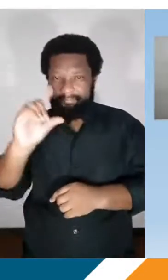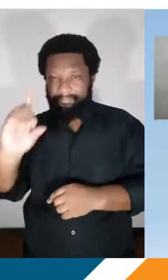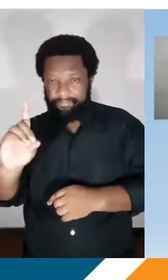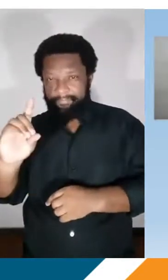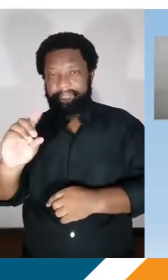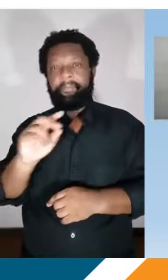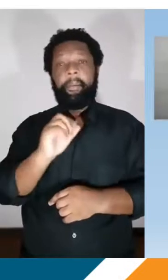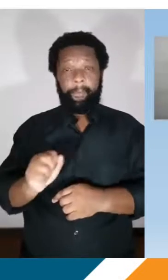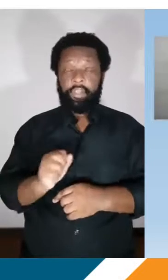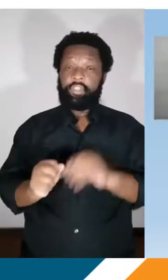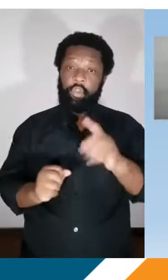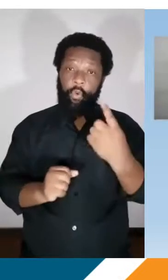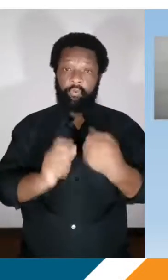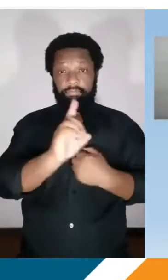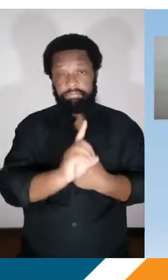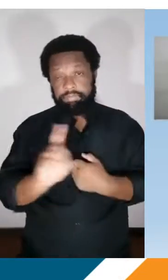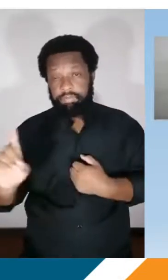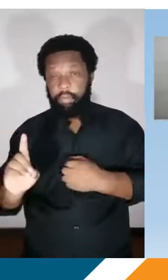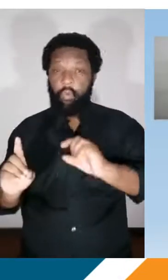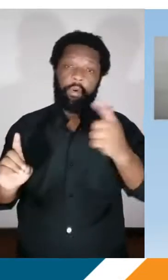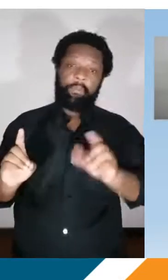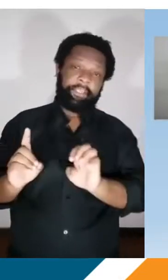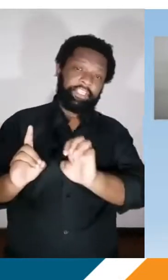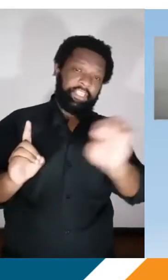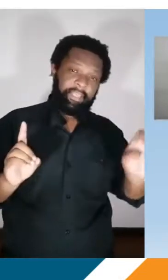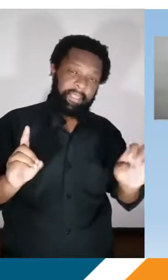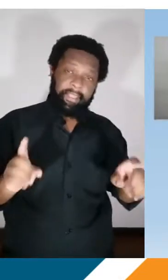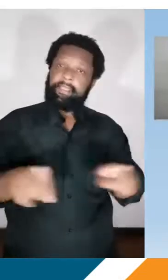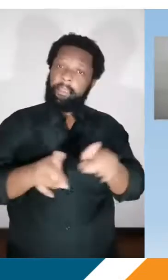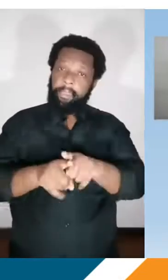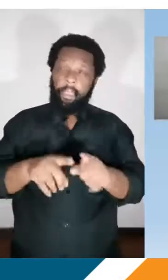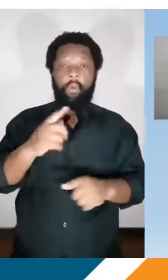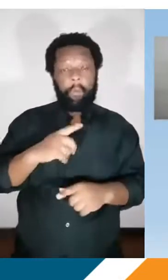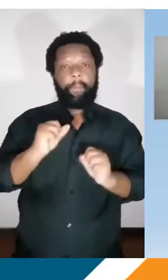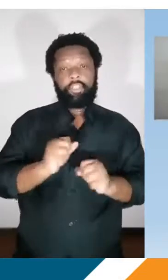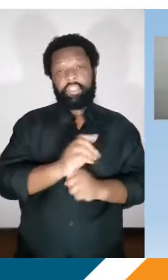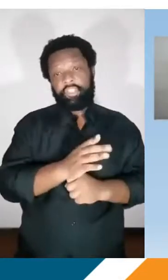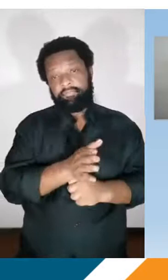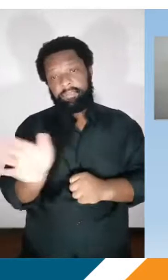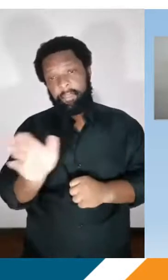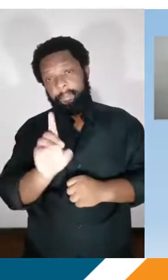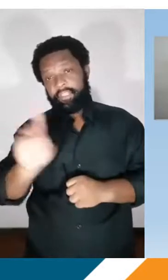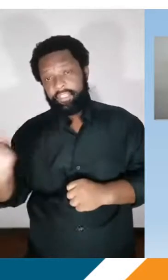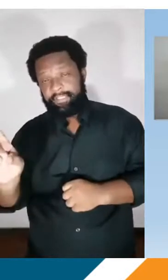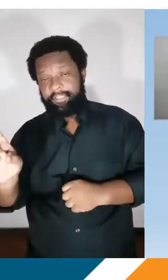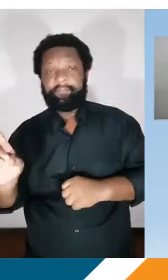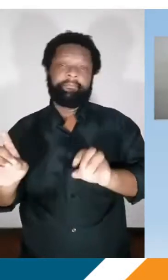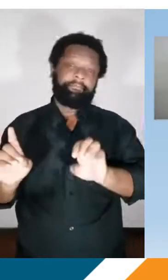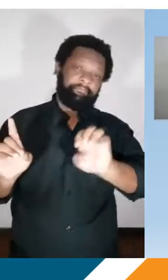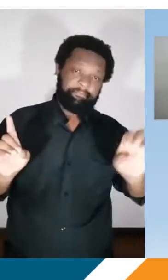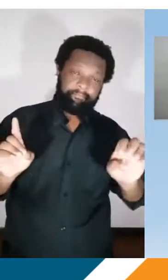Posso fazer uma situação onde só um vire para a direita e o outro vire para a esquerda. Como eu posso fazer o outro que vai desviar para a esquerda e o outro